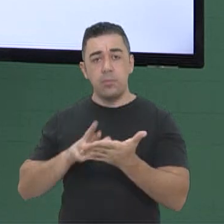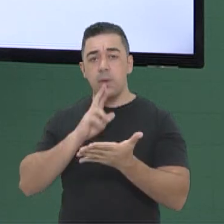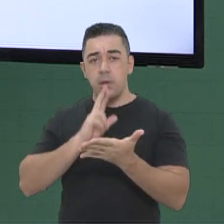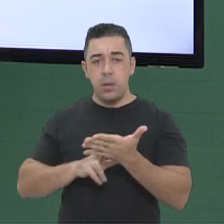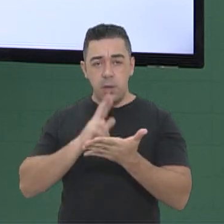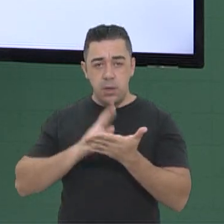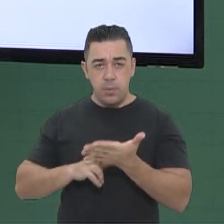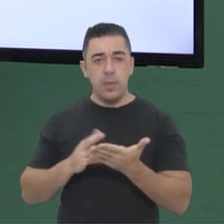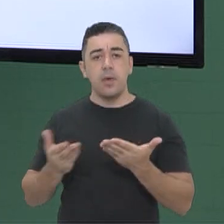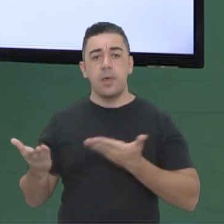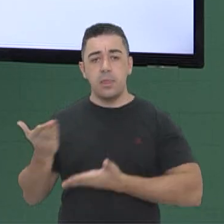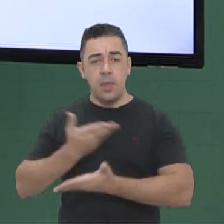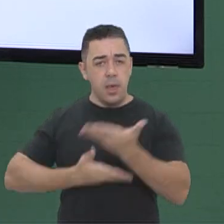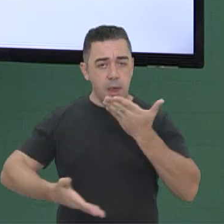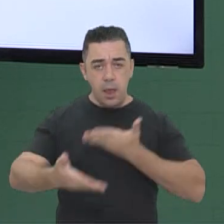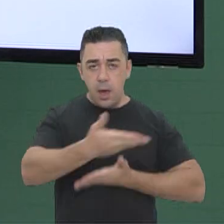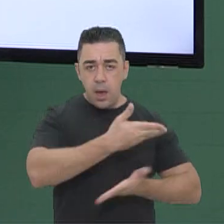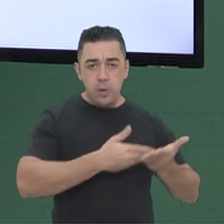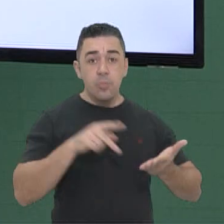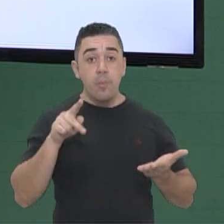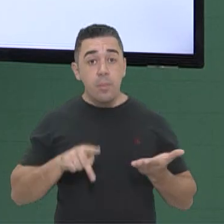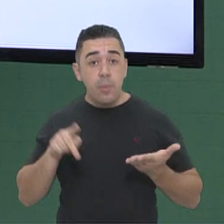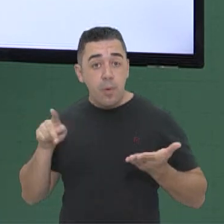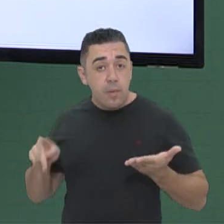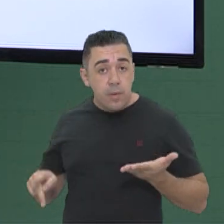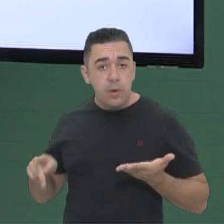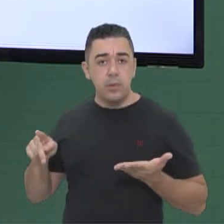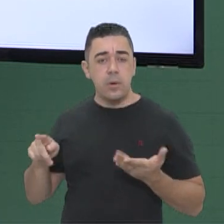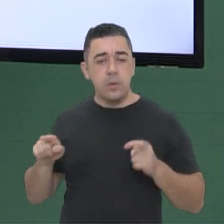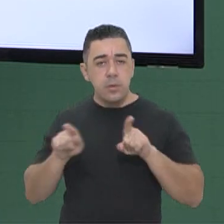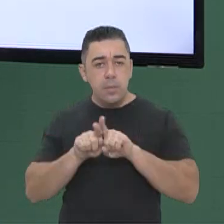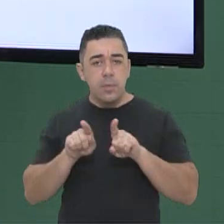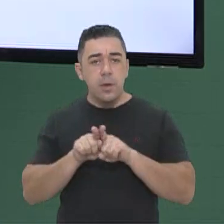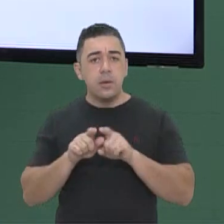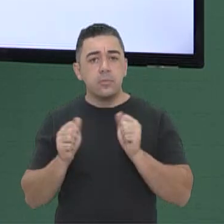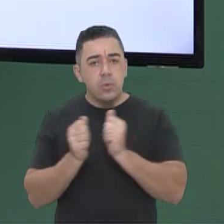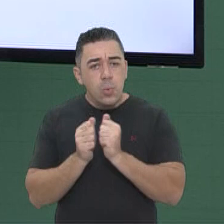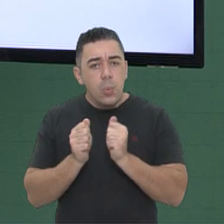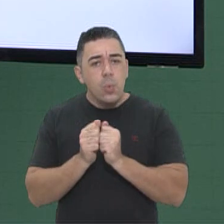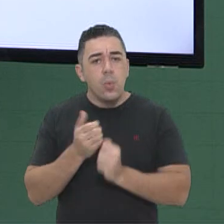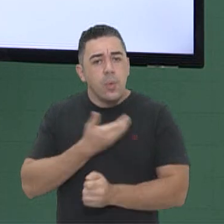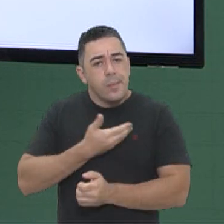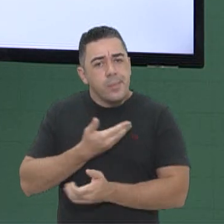e interajam aqui com os seus professores e com os